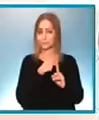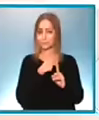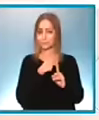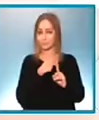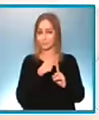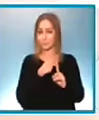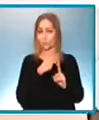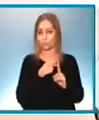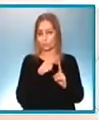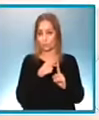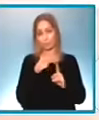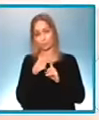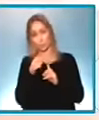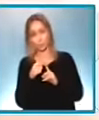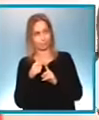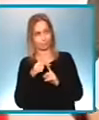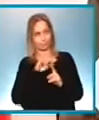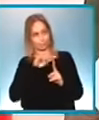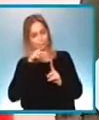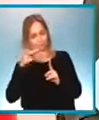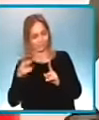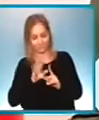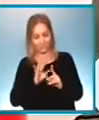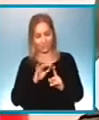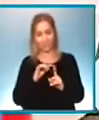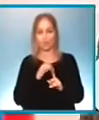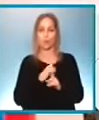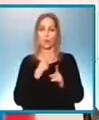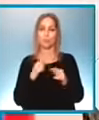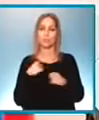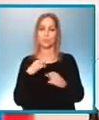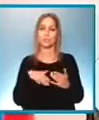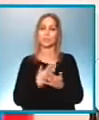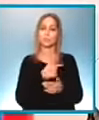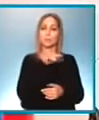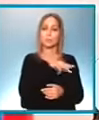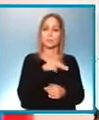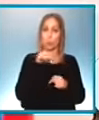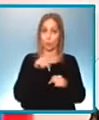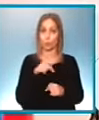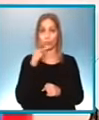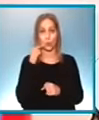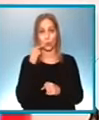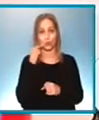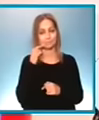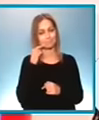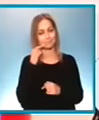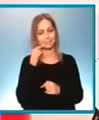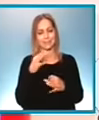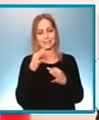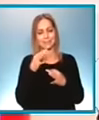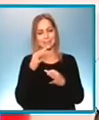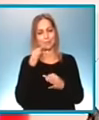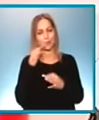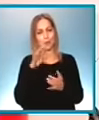faço a redundância. Positivamente positivo. Porque não, normalmente nós damos 1000 euros, hoje é quarta-feira e como de costume às quartas-feiras